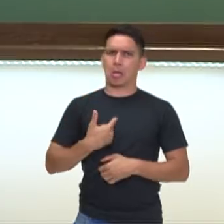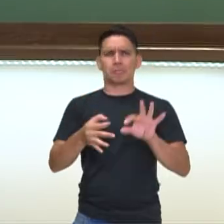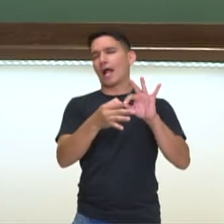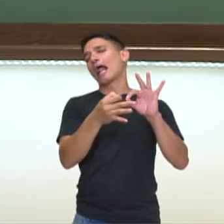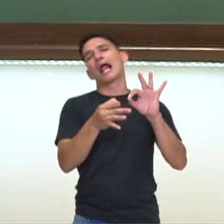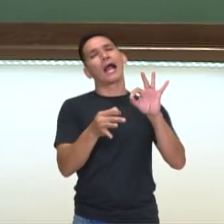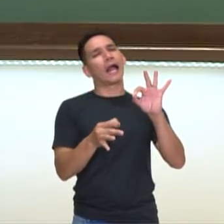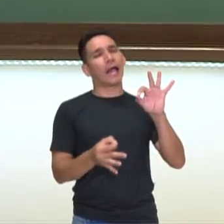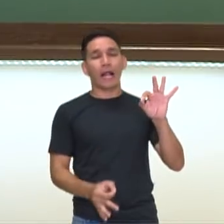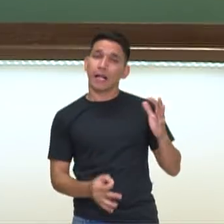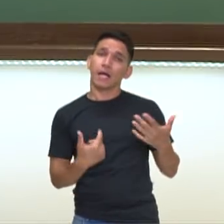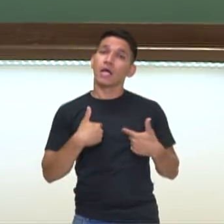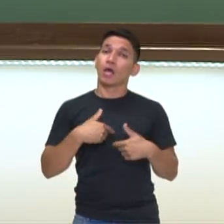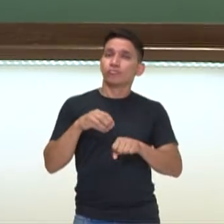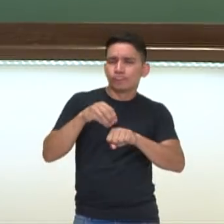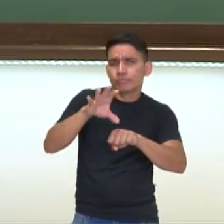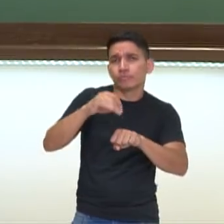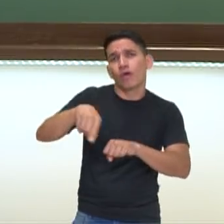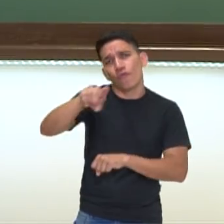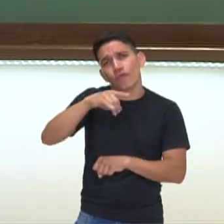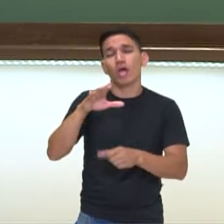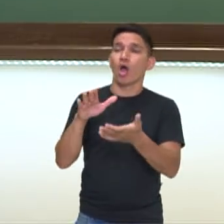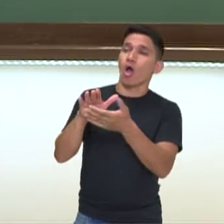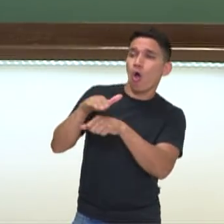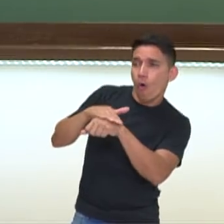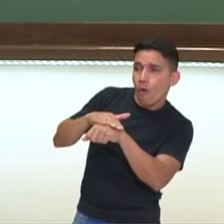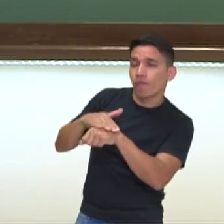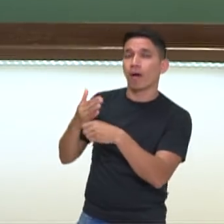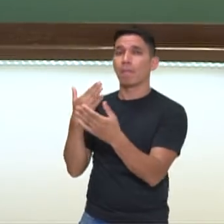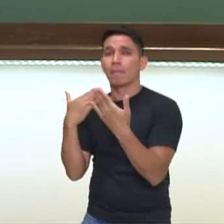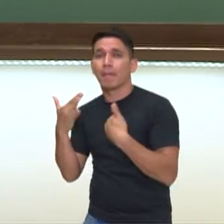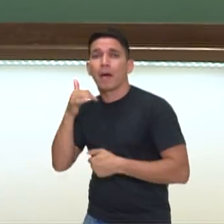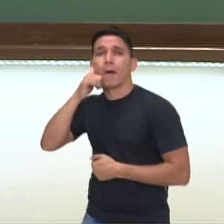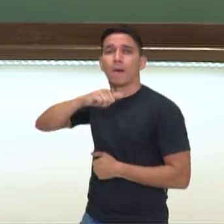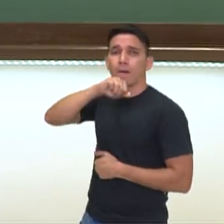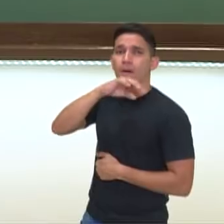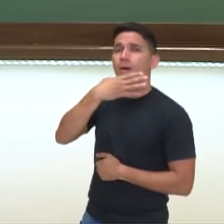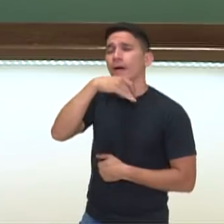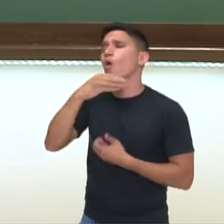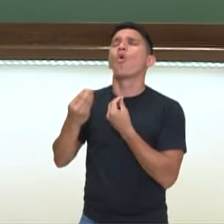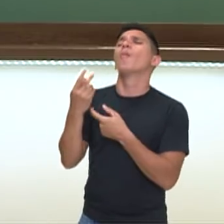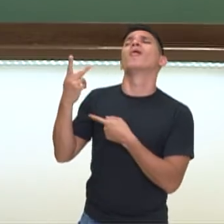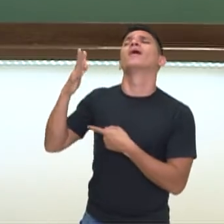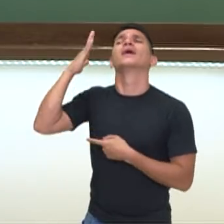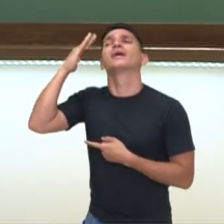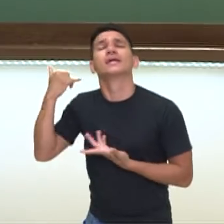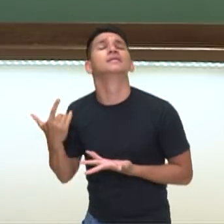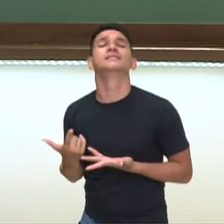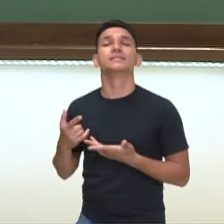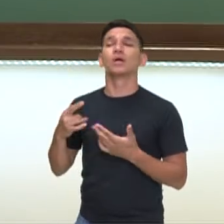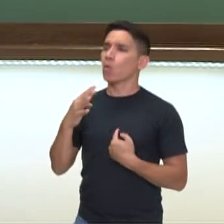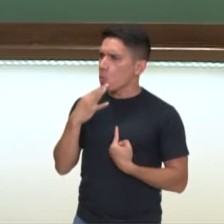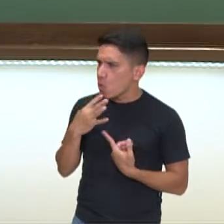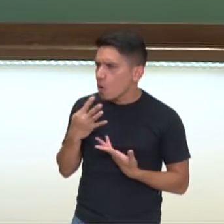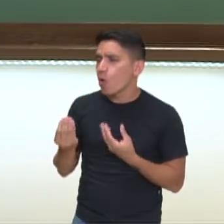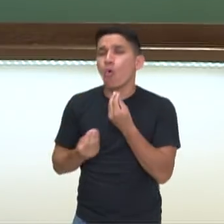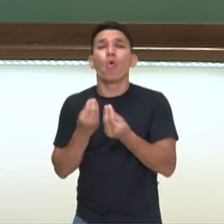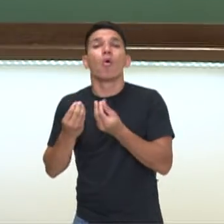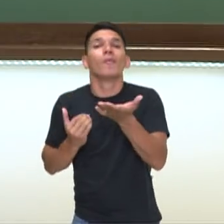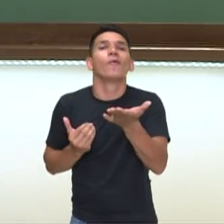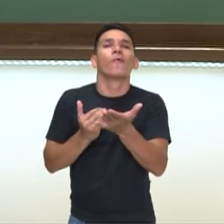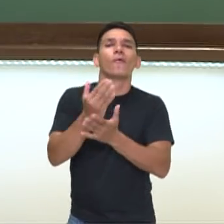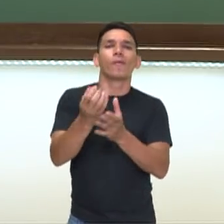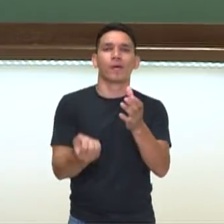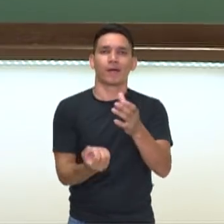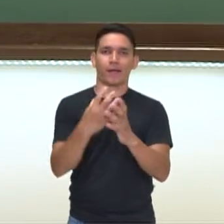alongar nela. Sugiro que vocês vão lá, conversem com seu pai, com a sua mãe, sobre como eles entendem, ou com os mais velhos, como se deu a criação para